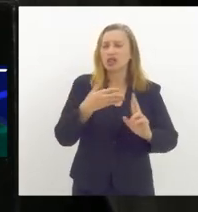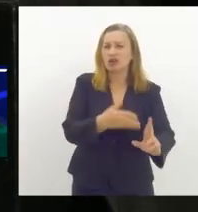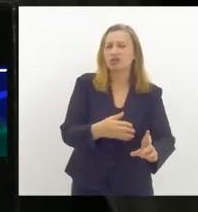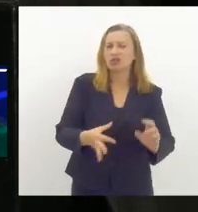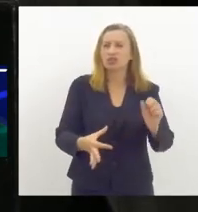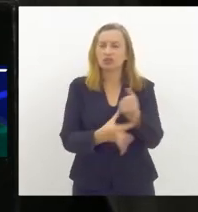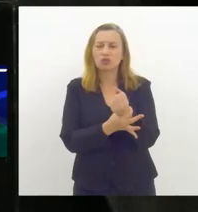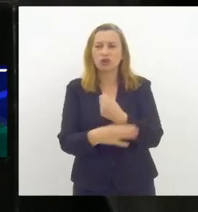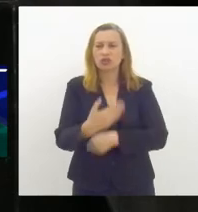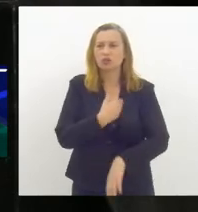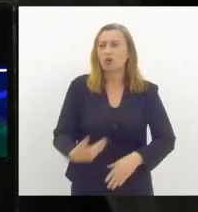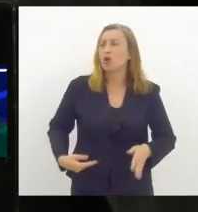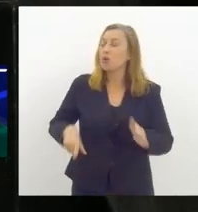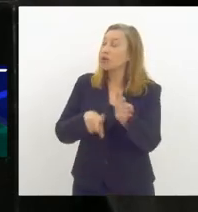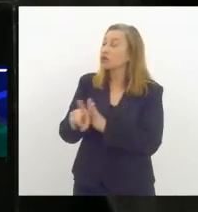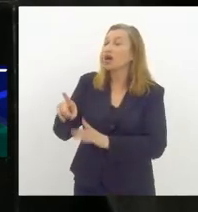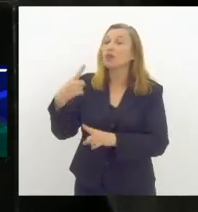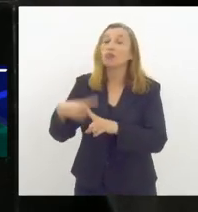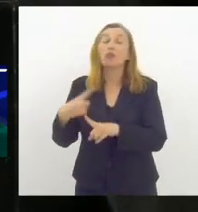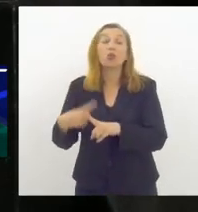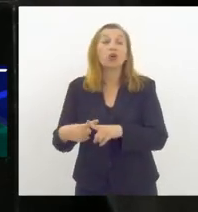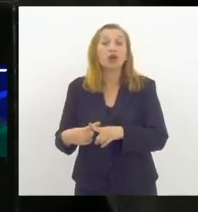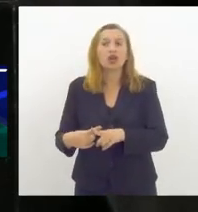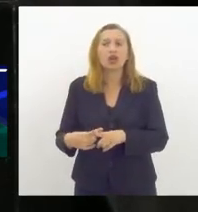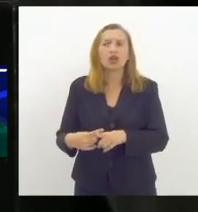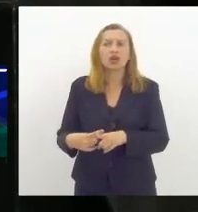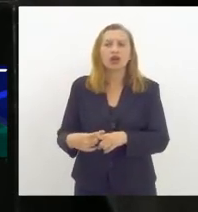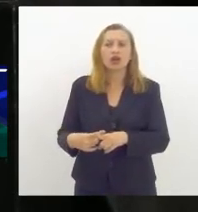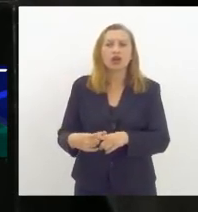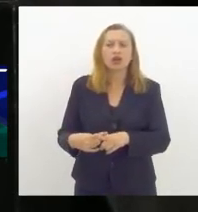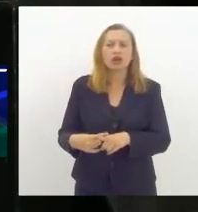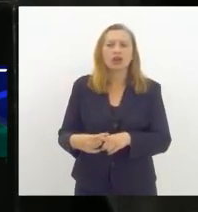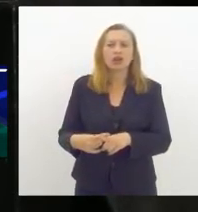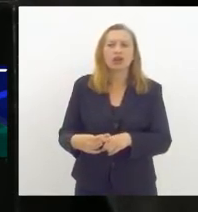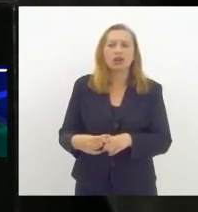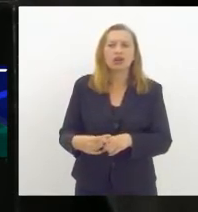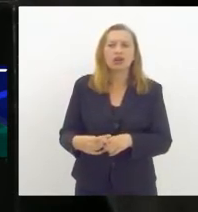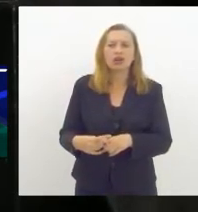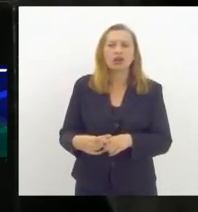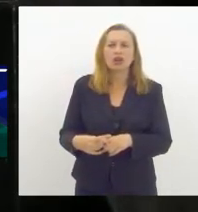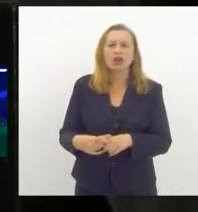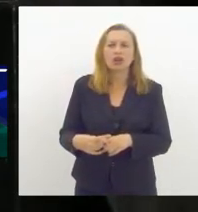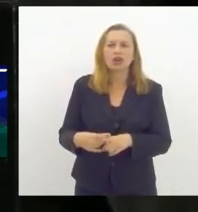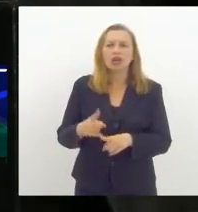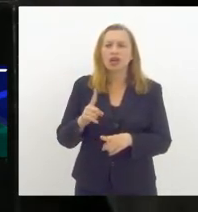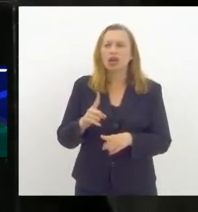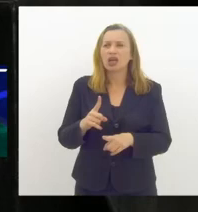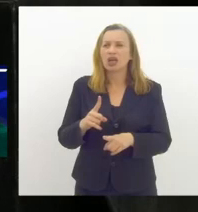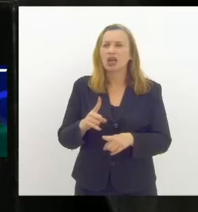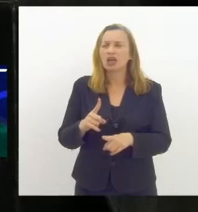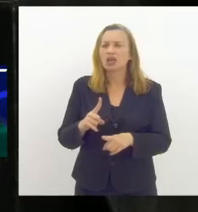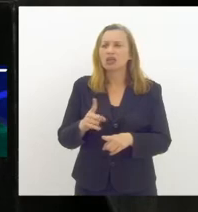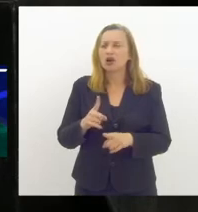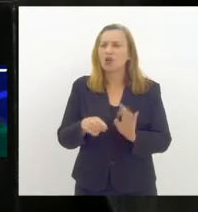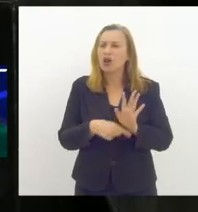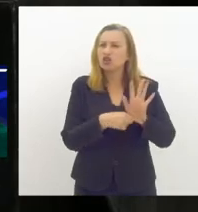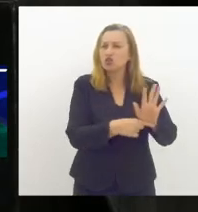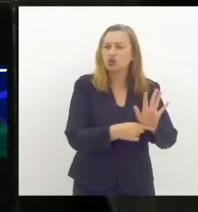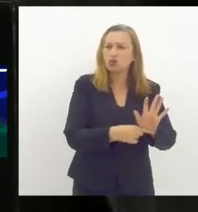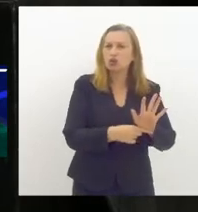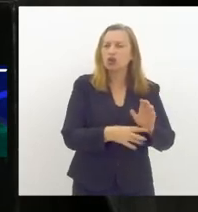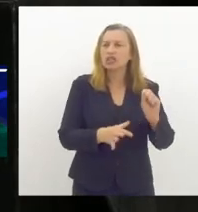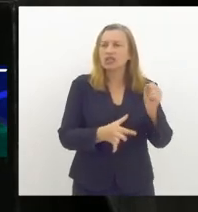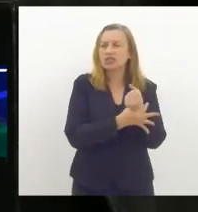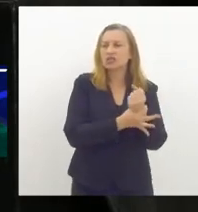pública daria para perguntar porque que ele boicotou o programa de segurança pública herói eu me tornei presente Porque